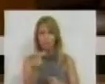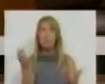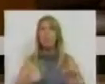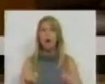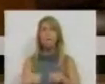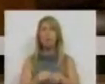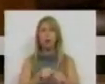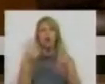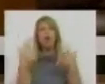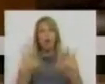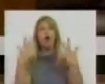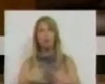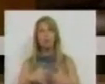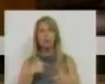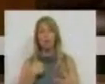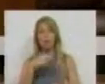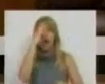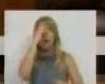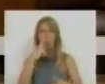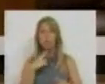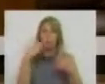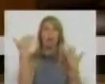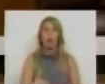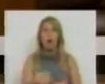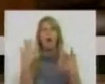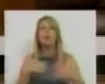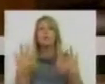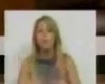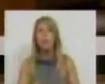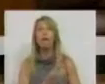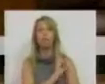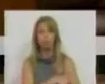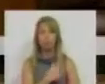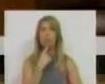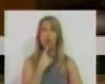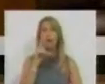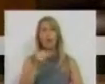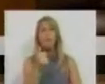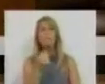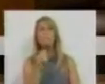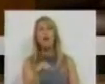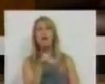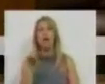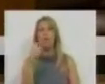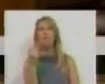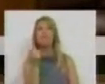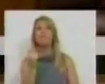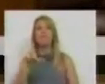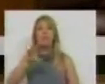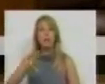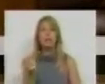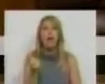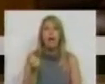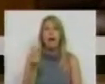resista a uma tal restrição orçamental. Que ousadia, realmente. Mas também Bagão Félix, ex-ministro das Finanças, disse,